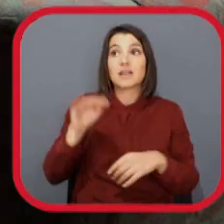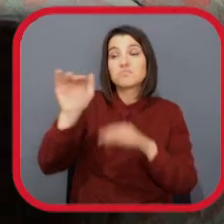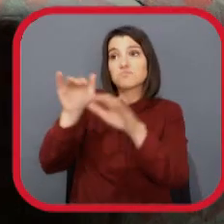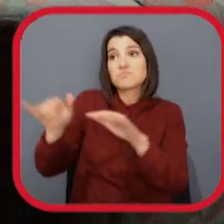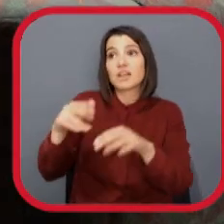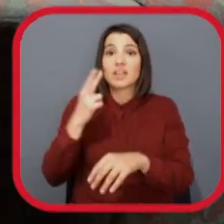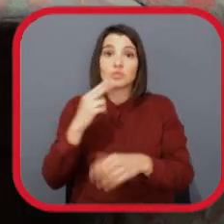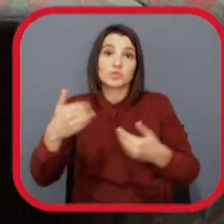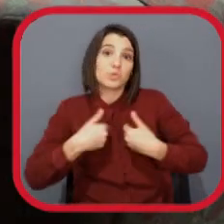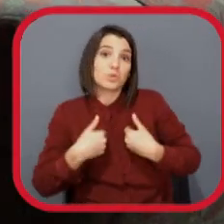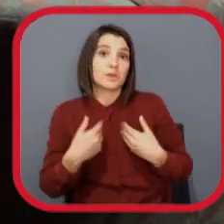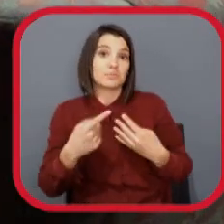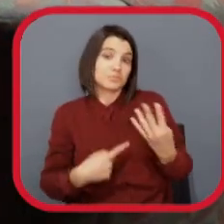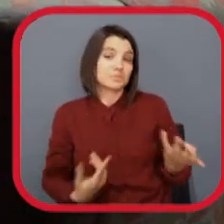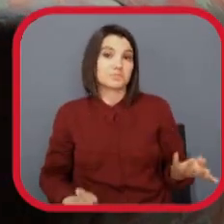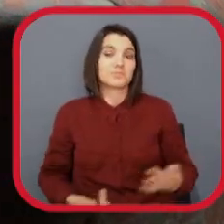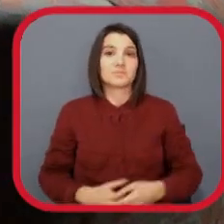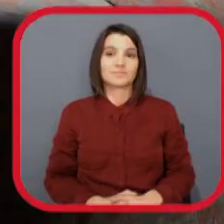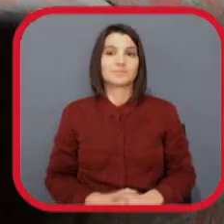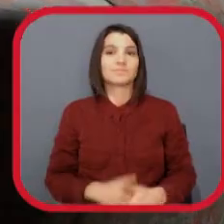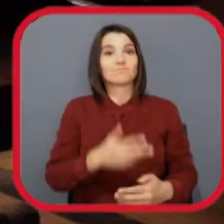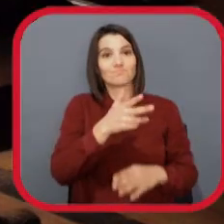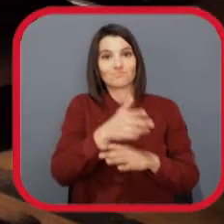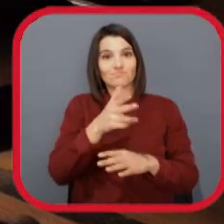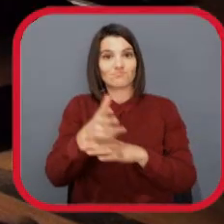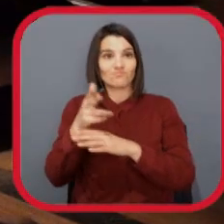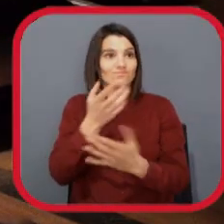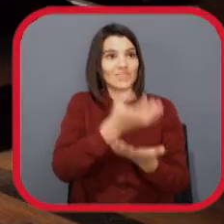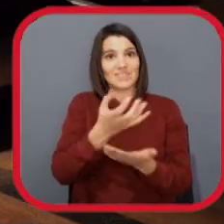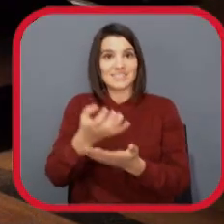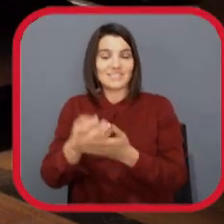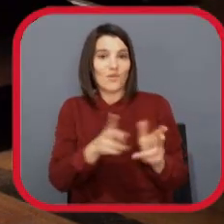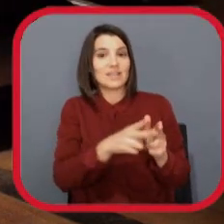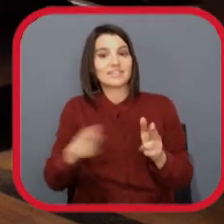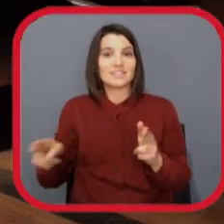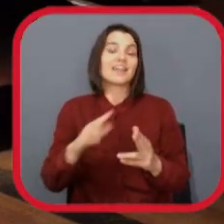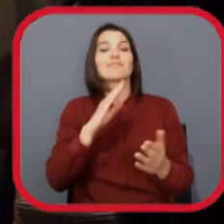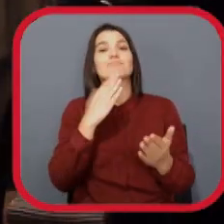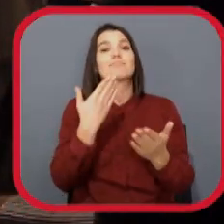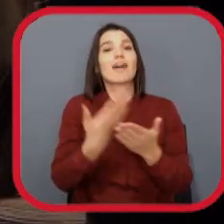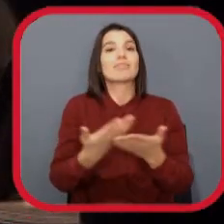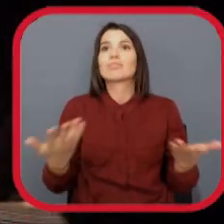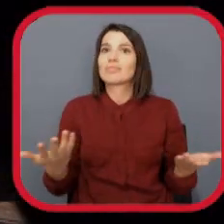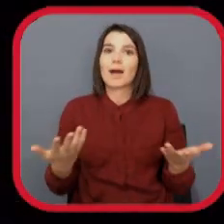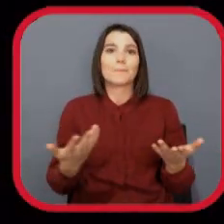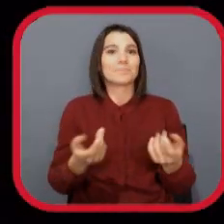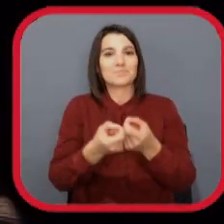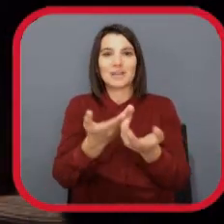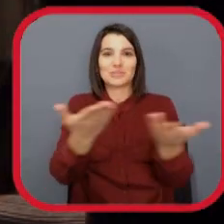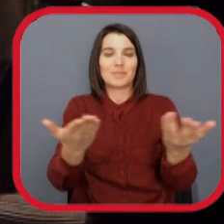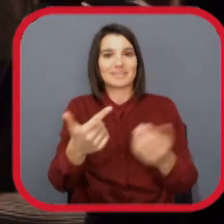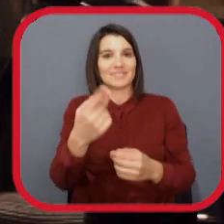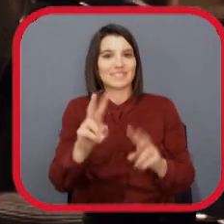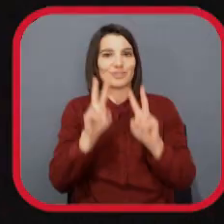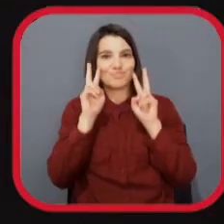dos ensaios ou pedindo ajuda aos diretores de atores. A gravação das cenas do Conta-me Como Foi levam a série para cada